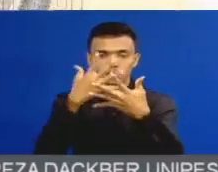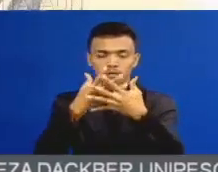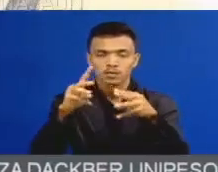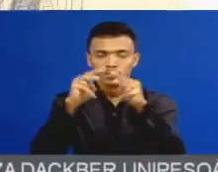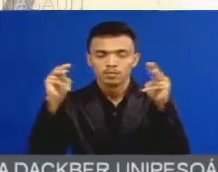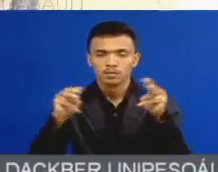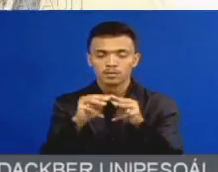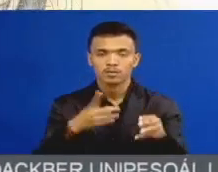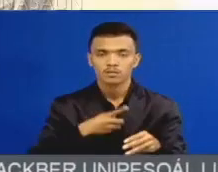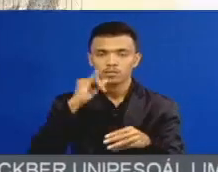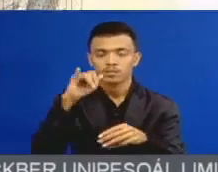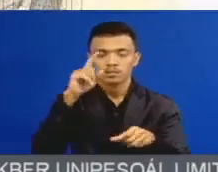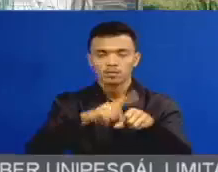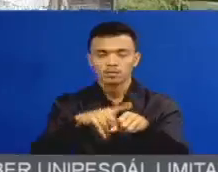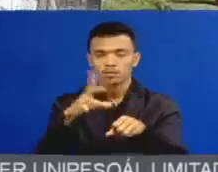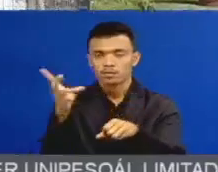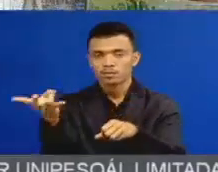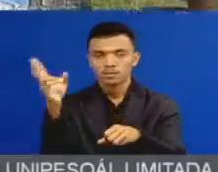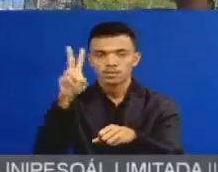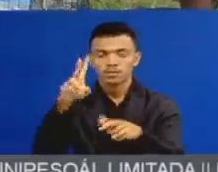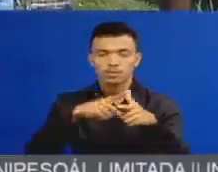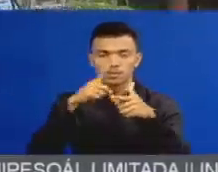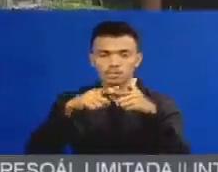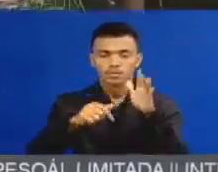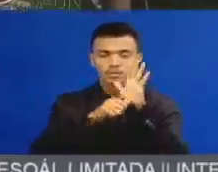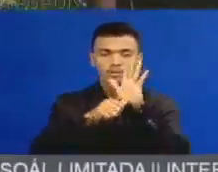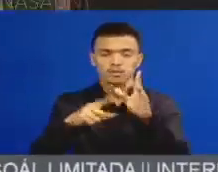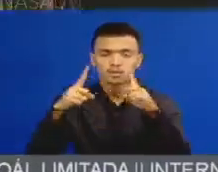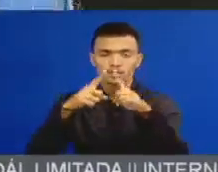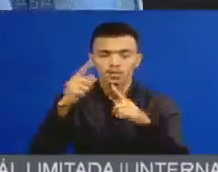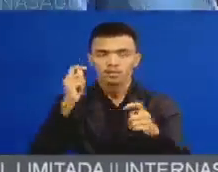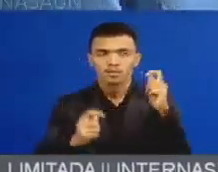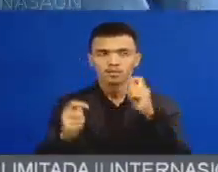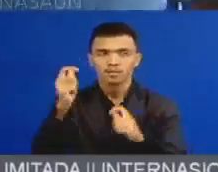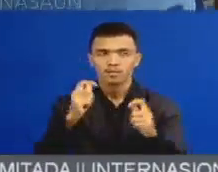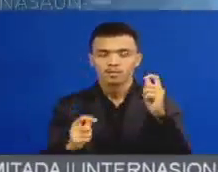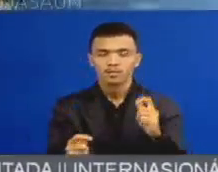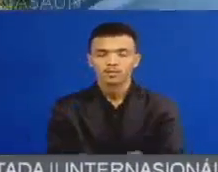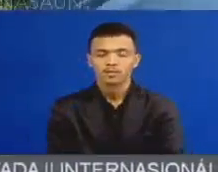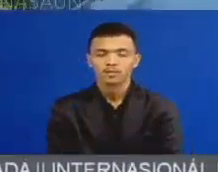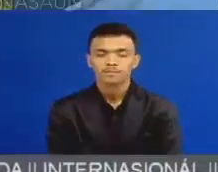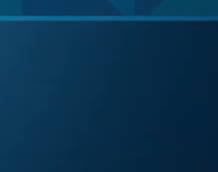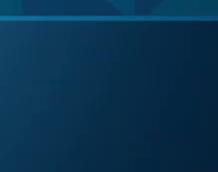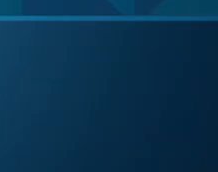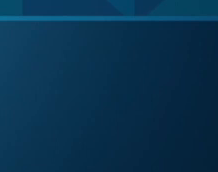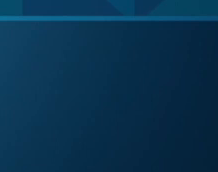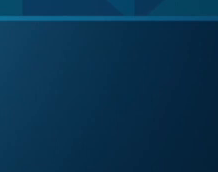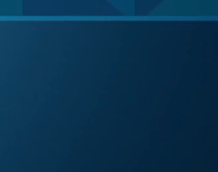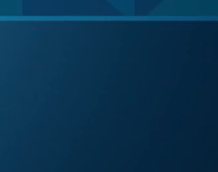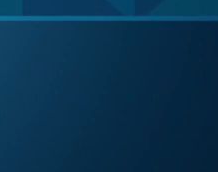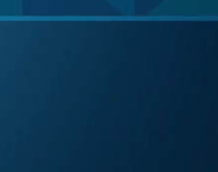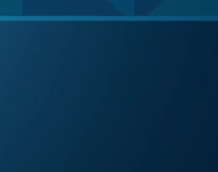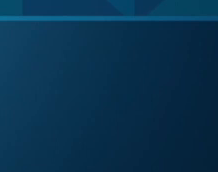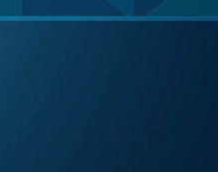dele durante horas rito no Lourdes em Crua. Já foi na apresenta para tribunal. Juvenal da Silva para RTTL.